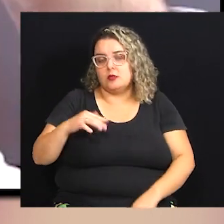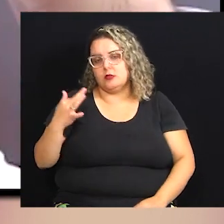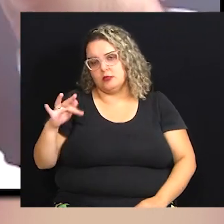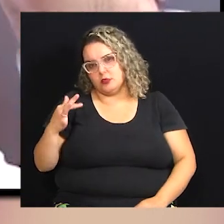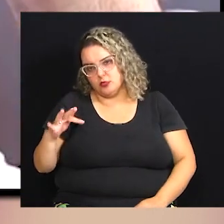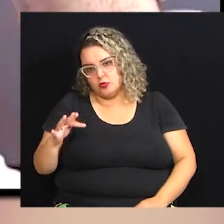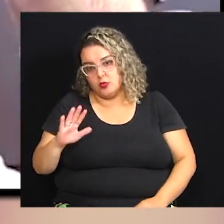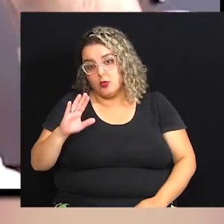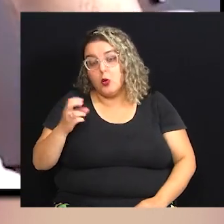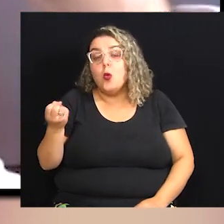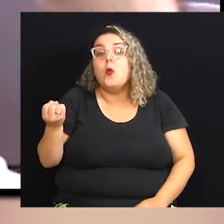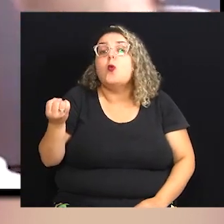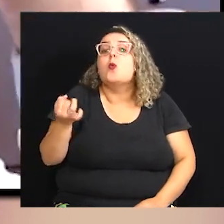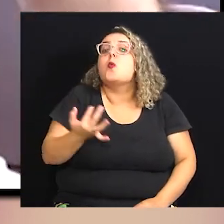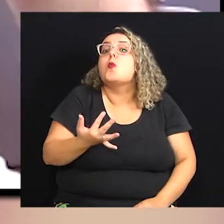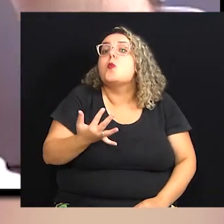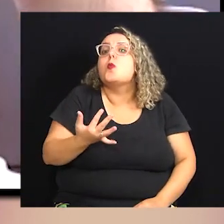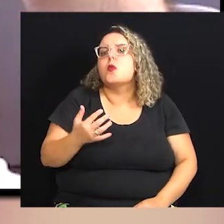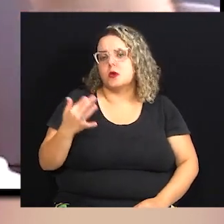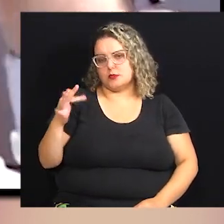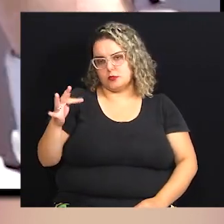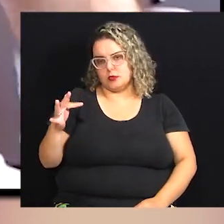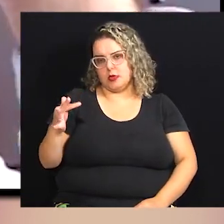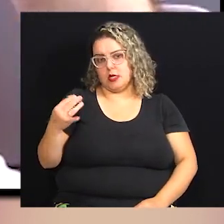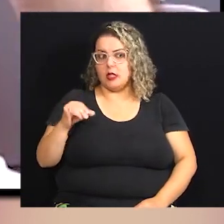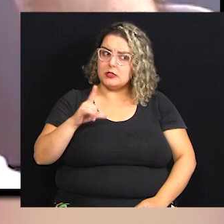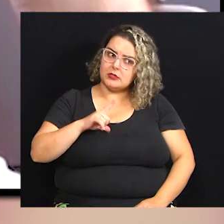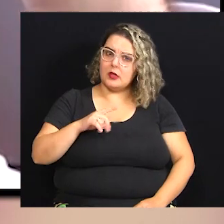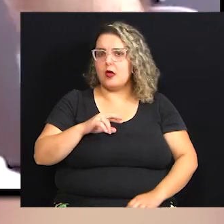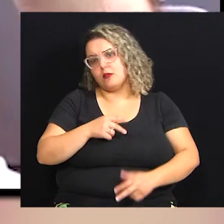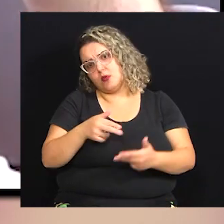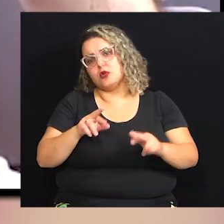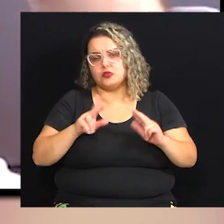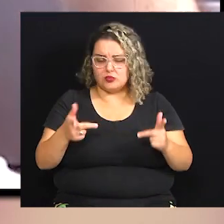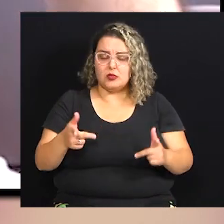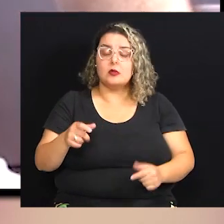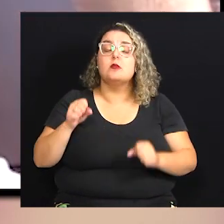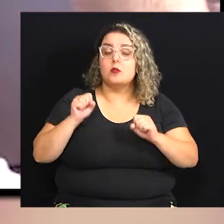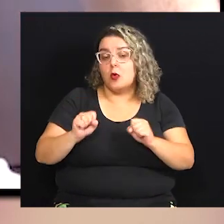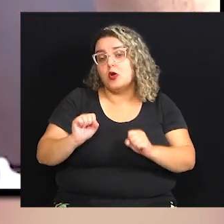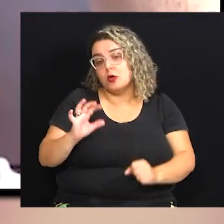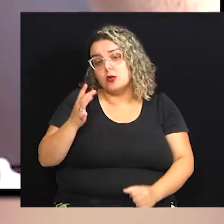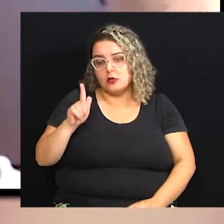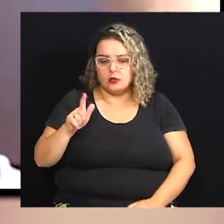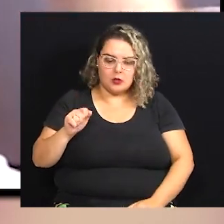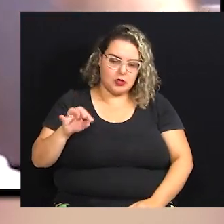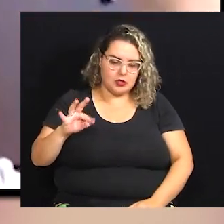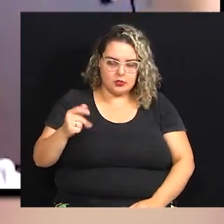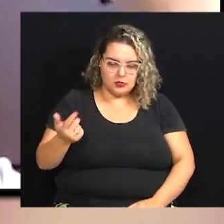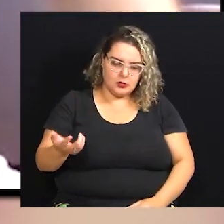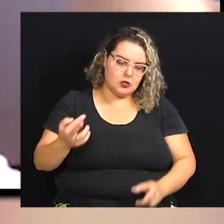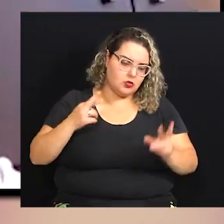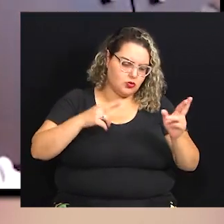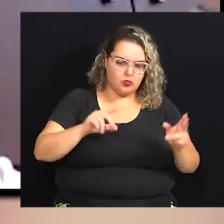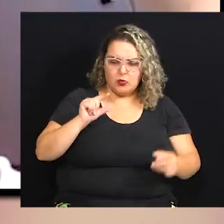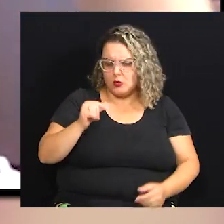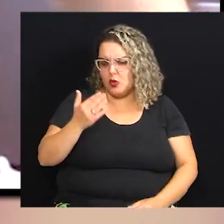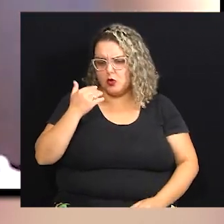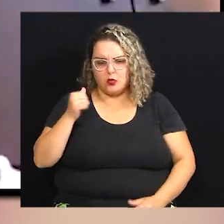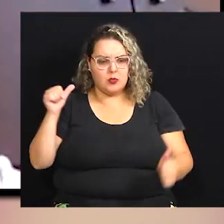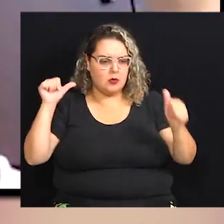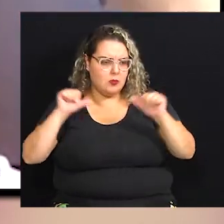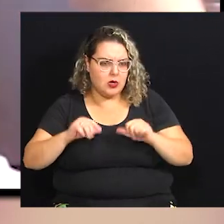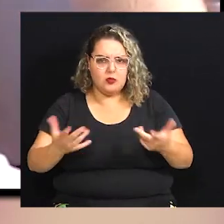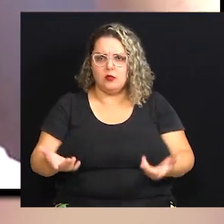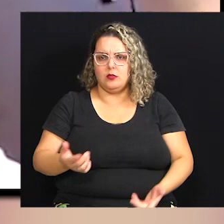você teve a dor, quanto que doeu, e se teve alguma coisa de diferente que foi gatilho para essa dor. Ah, eu dormi muito pouco,